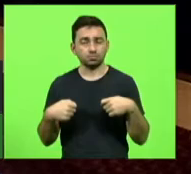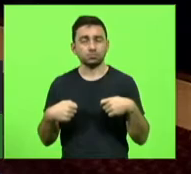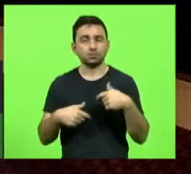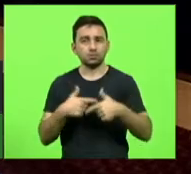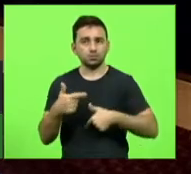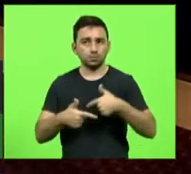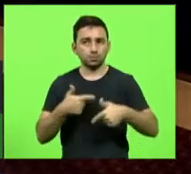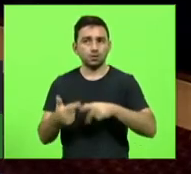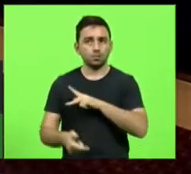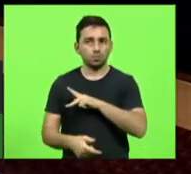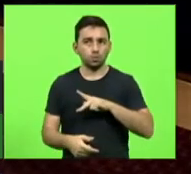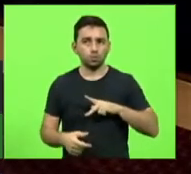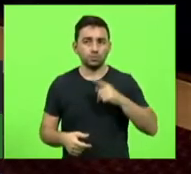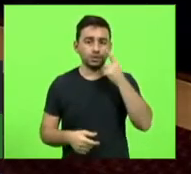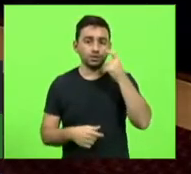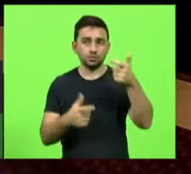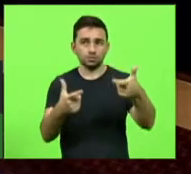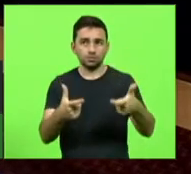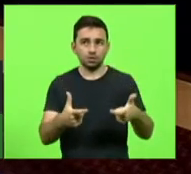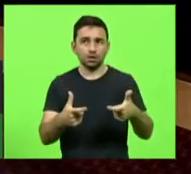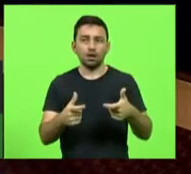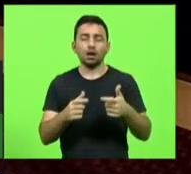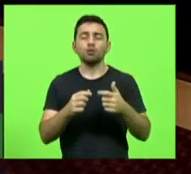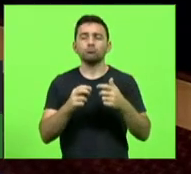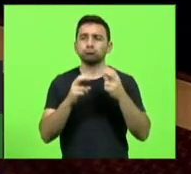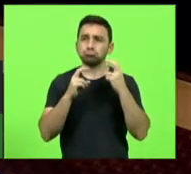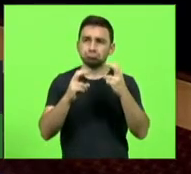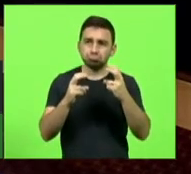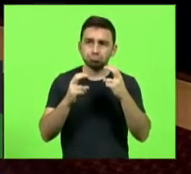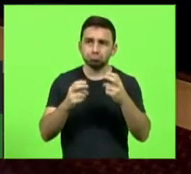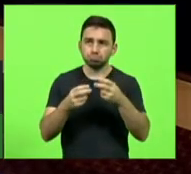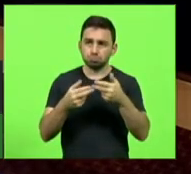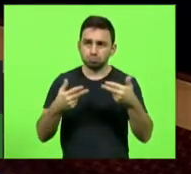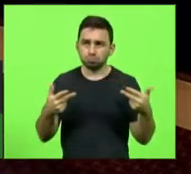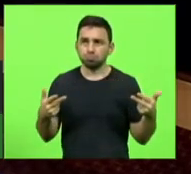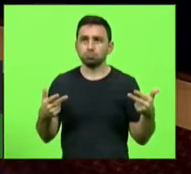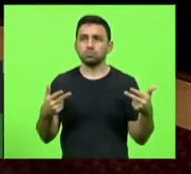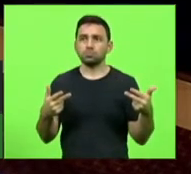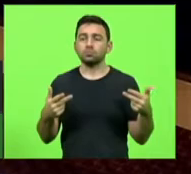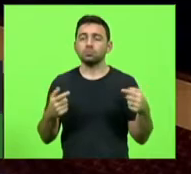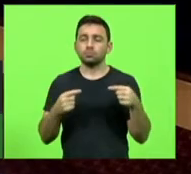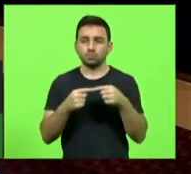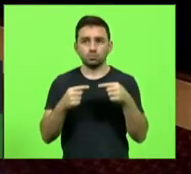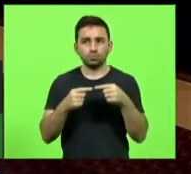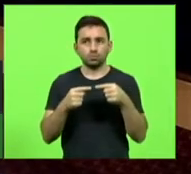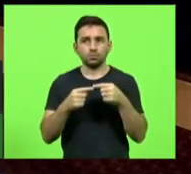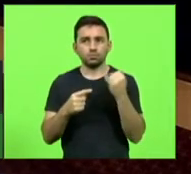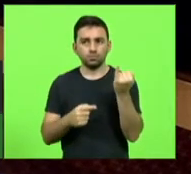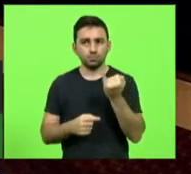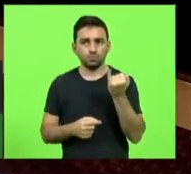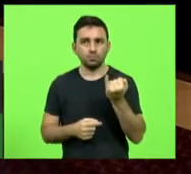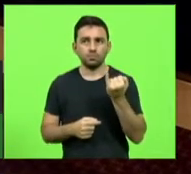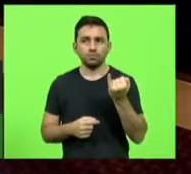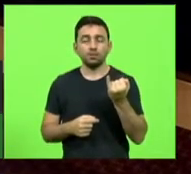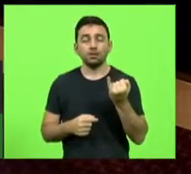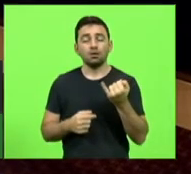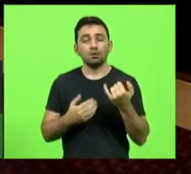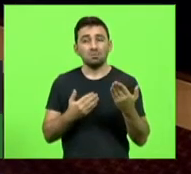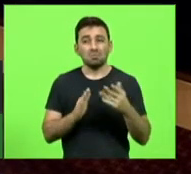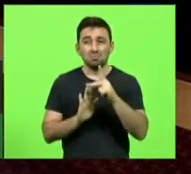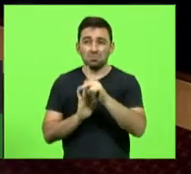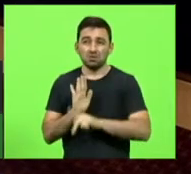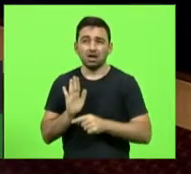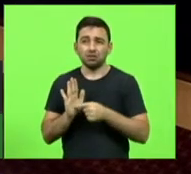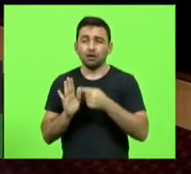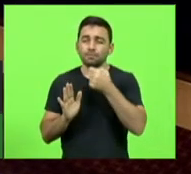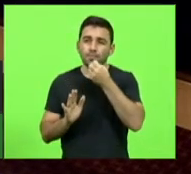de interesse local, incluindo o transporte coletivo, também, que tem caráter essencial. Então, é um projeto que ele tem boa